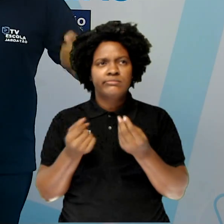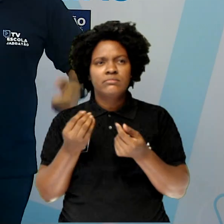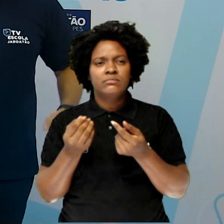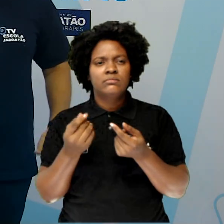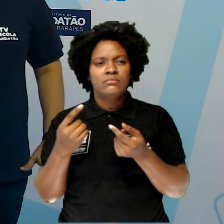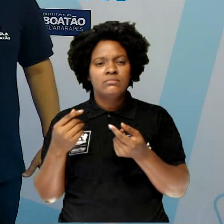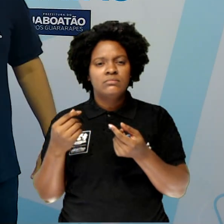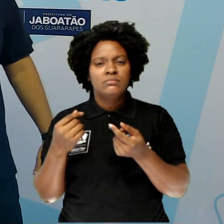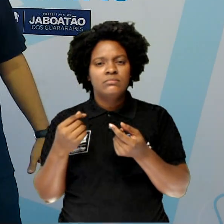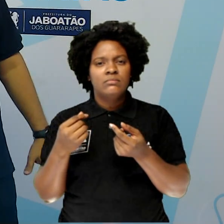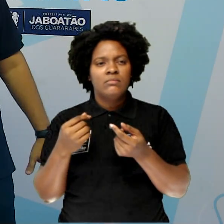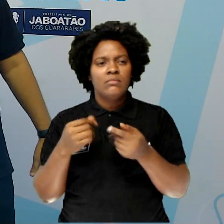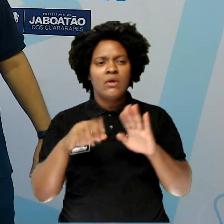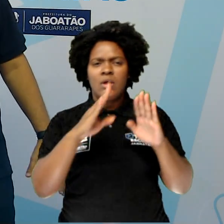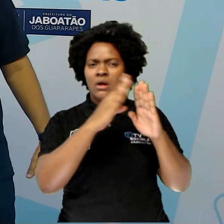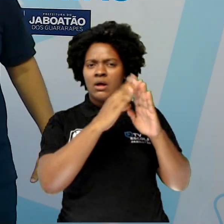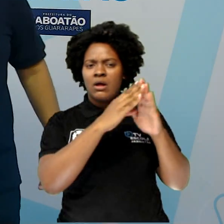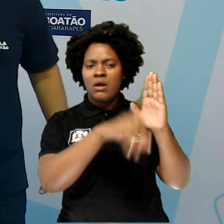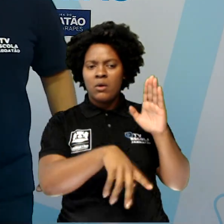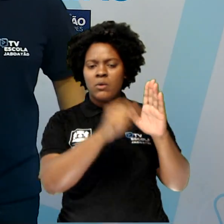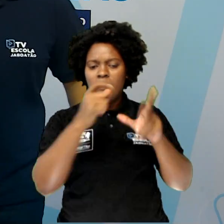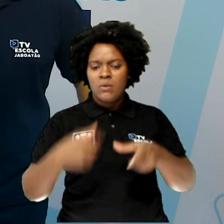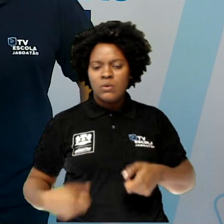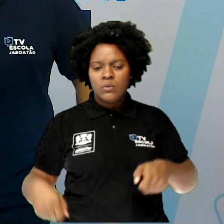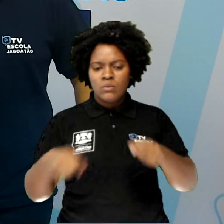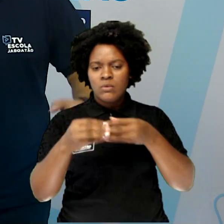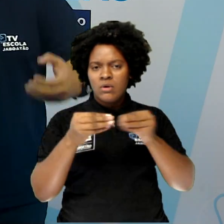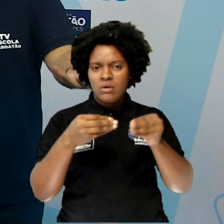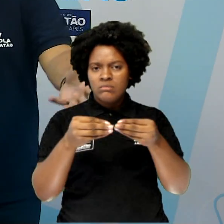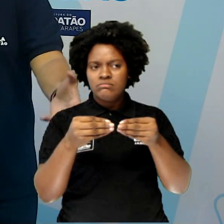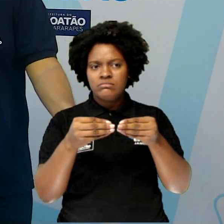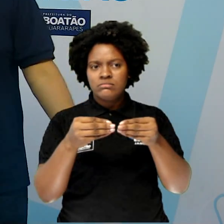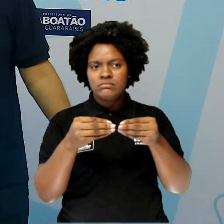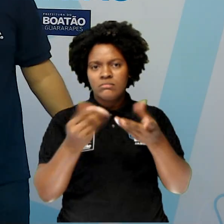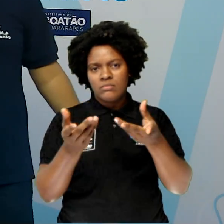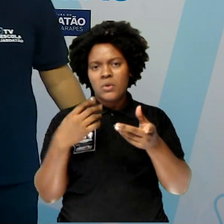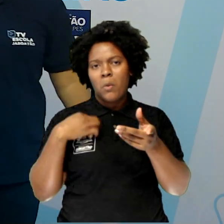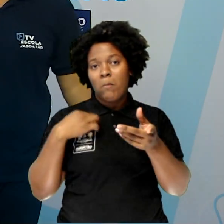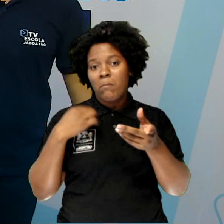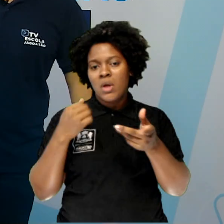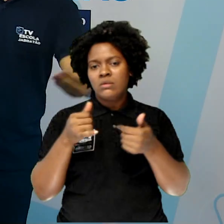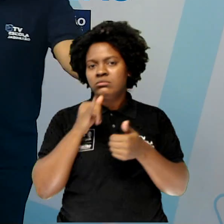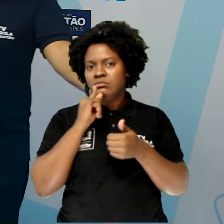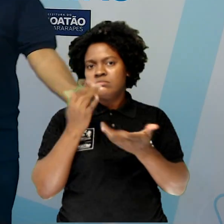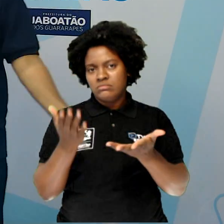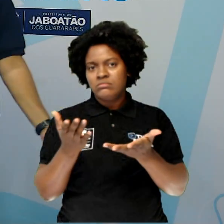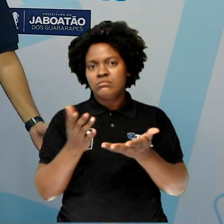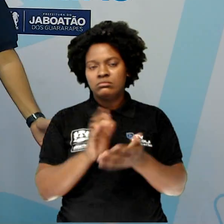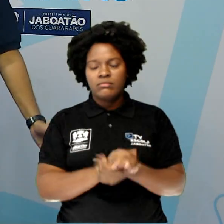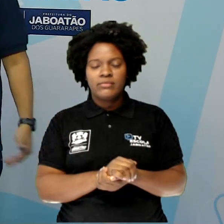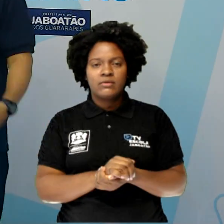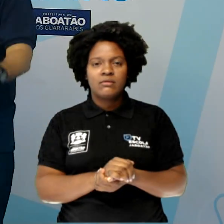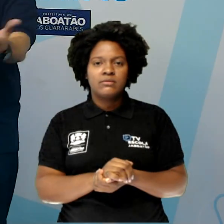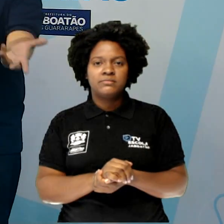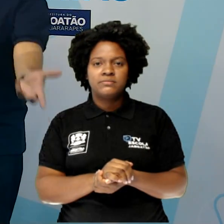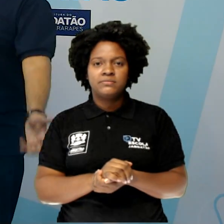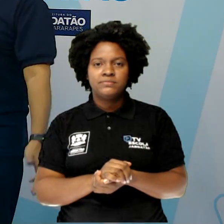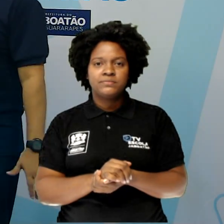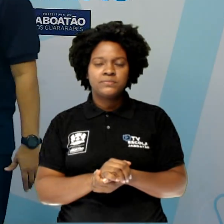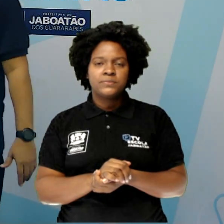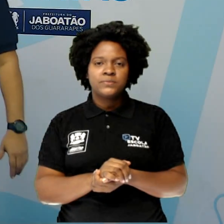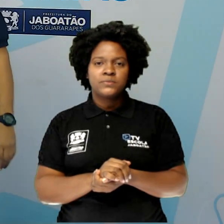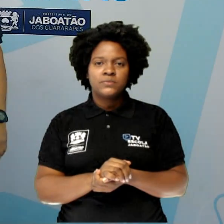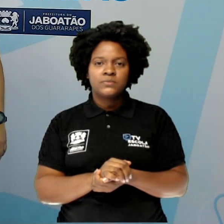uma sacola de casa quando vai para o supermercado e reduz a quantidade de sacola plástica que você usaria ali